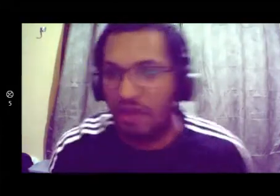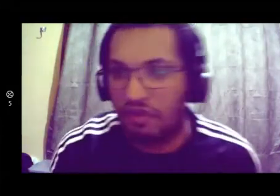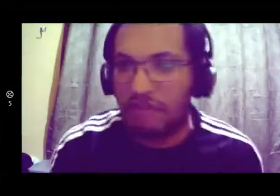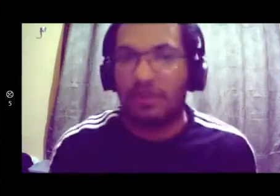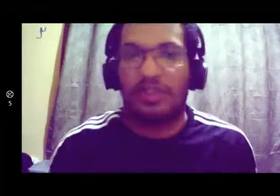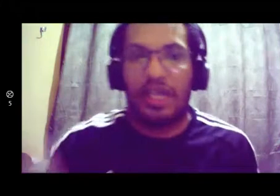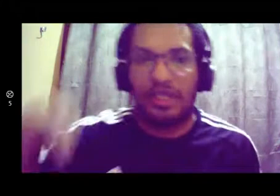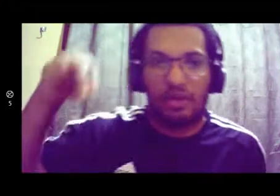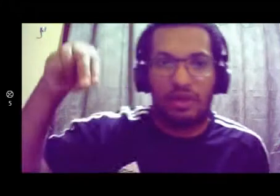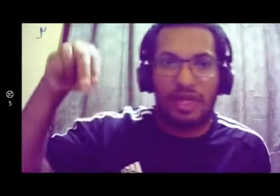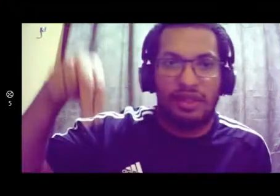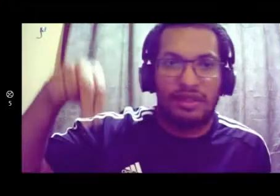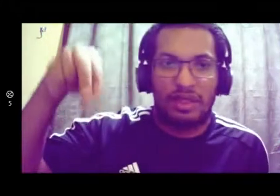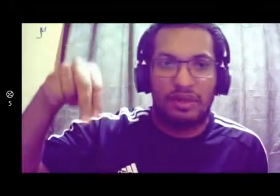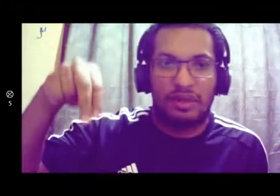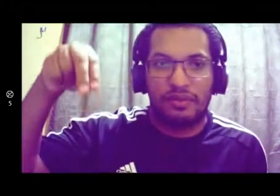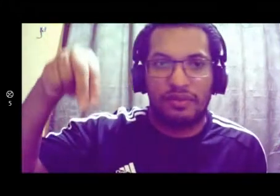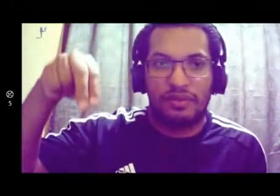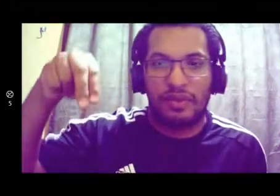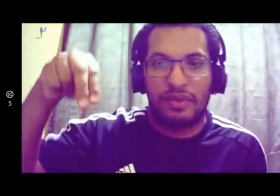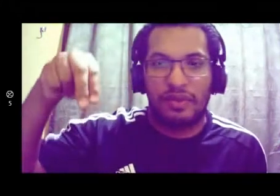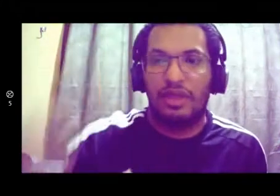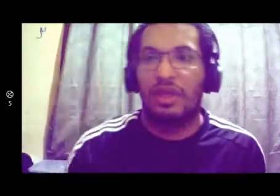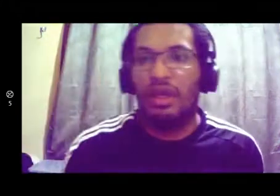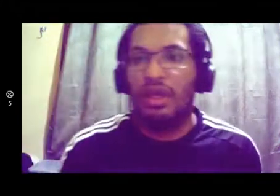Novembro, que eu falei para vocês, né, do Nzinho.